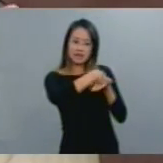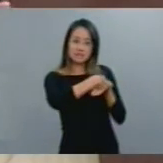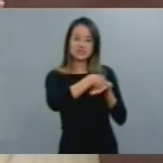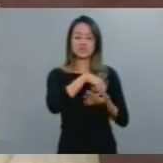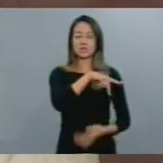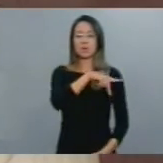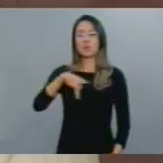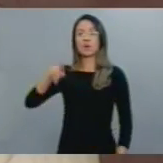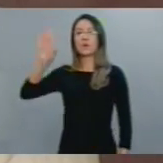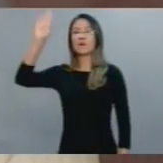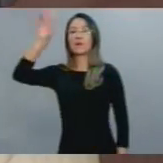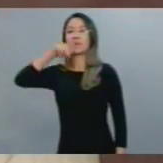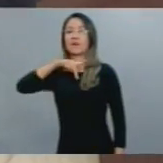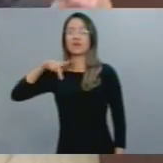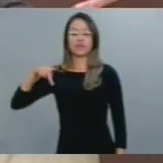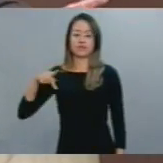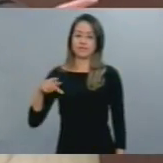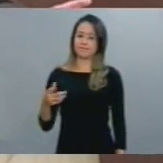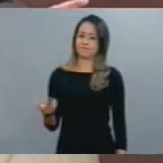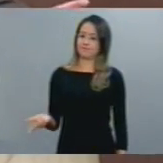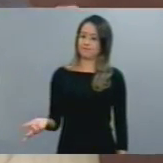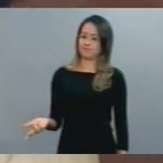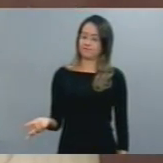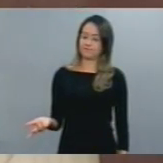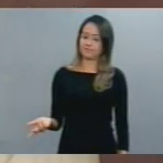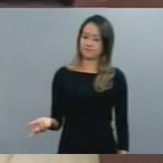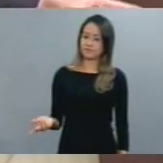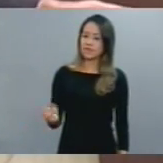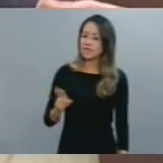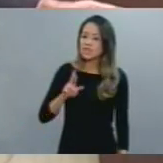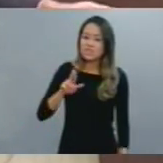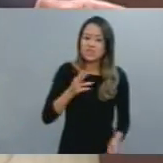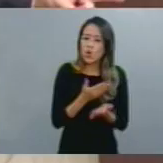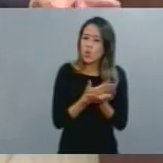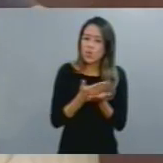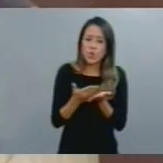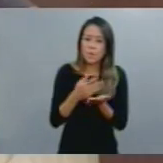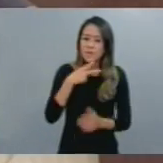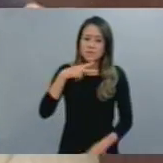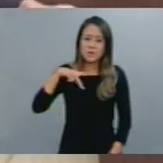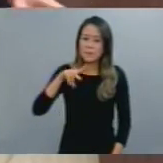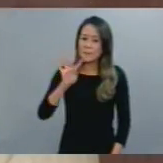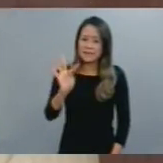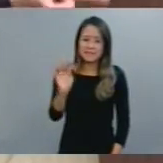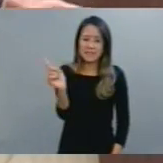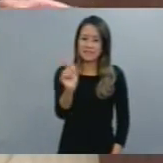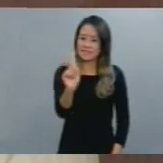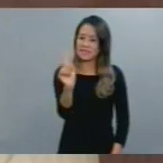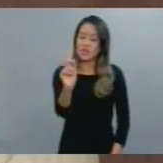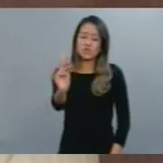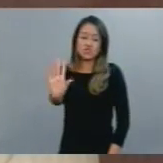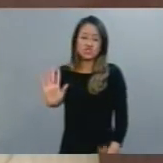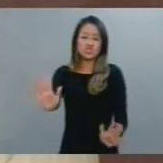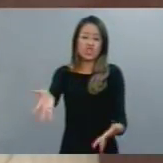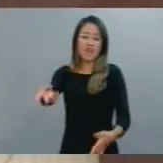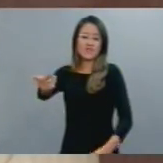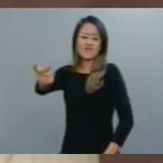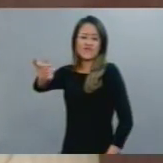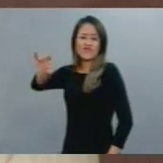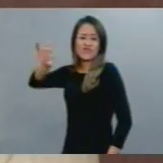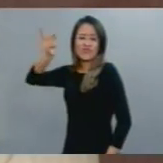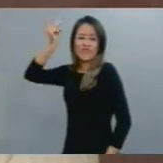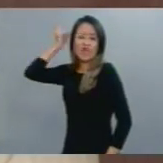inventado em 2002, 2003. Isso é anterior. Portanto, quem se coloca hoje como vestal da ética e do combate